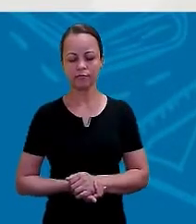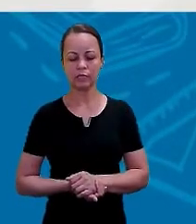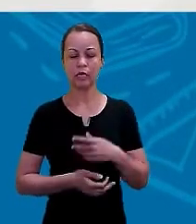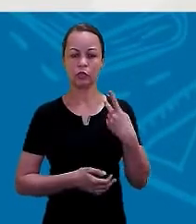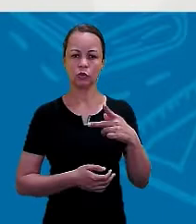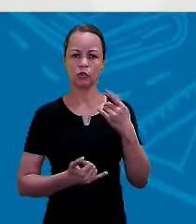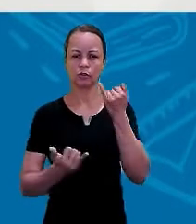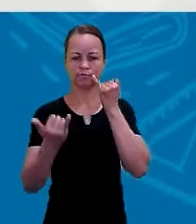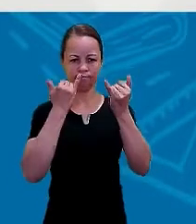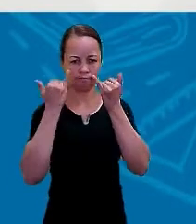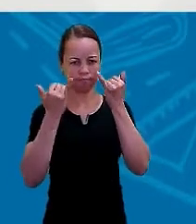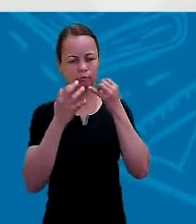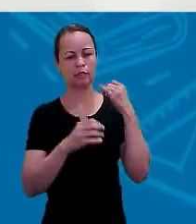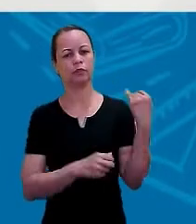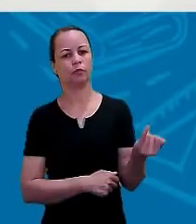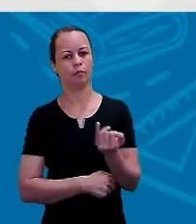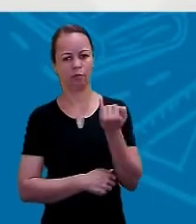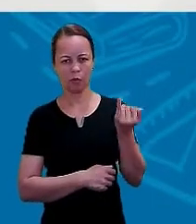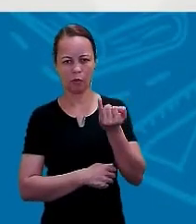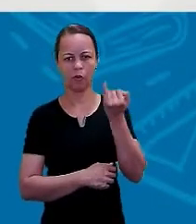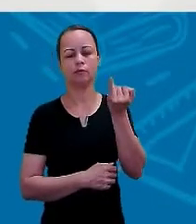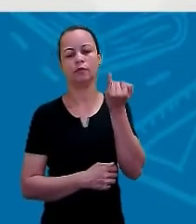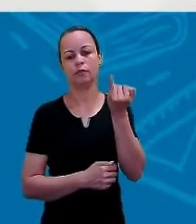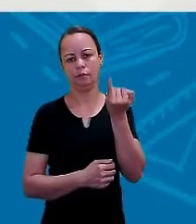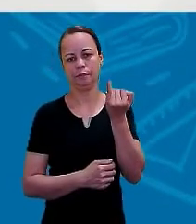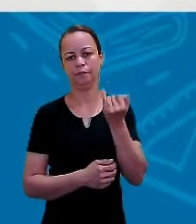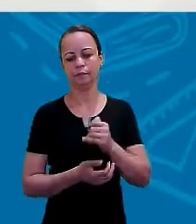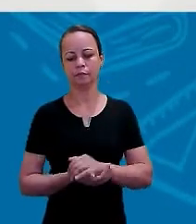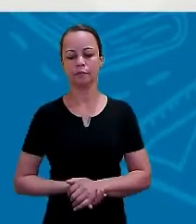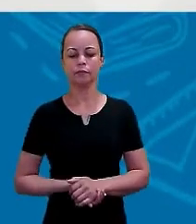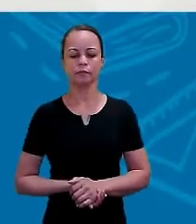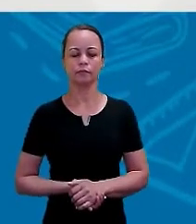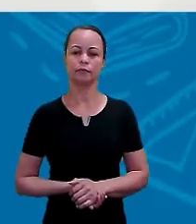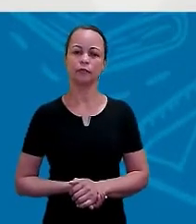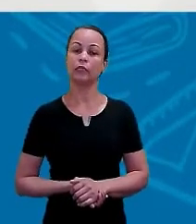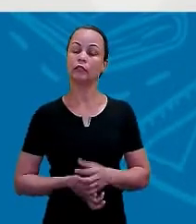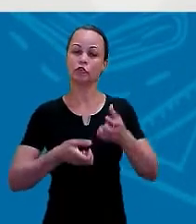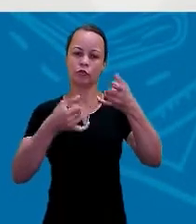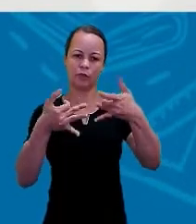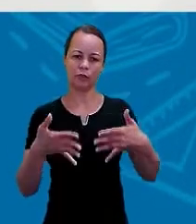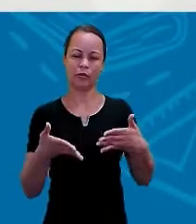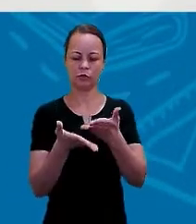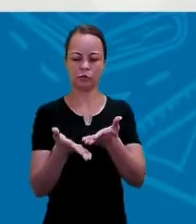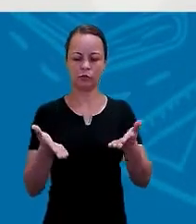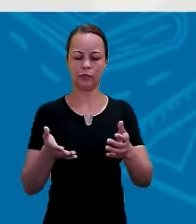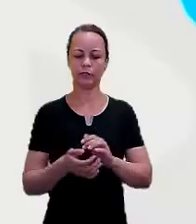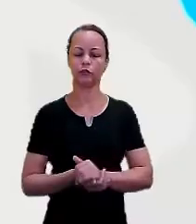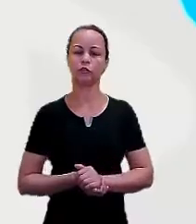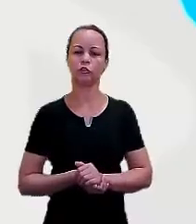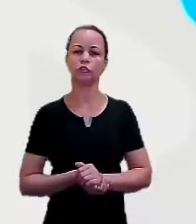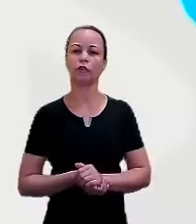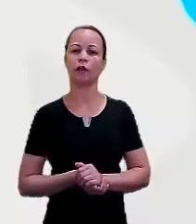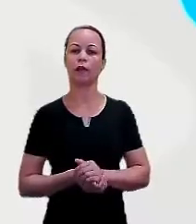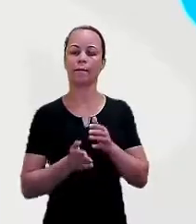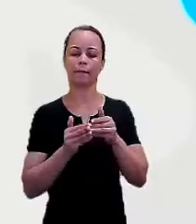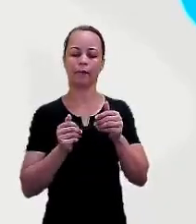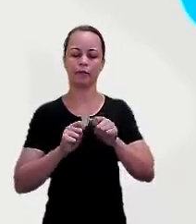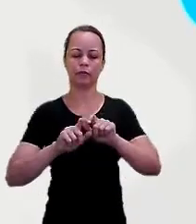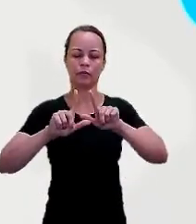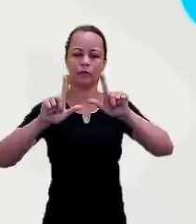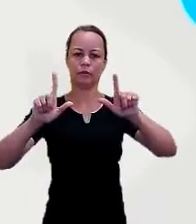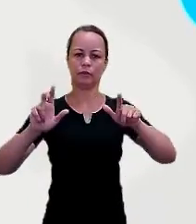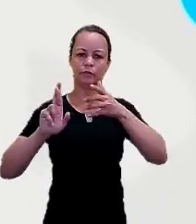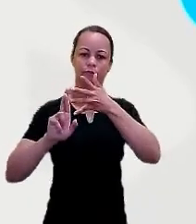são de uma relevância muito, mas muito importante. Então, dito tudo isso, já vou pedir para a produção apresentar aí as nossas